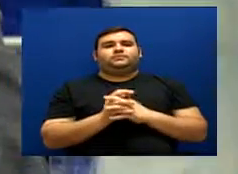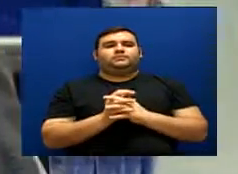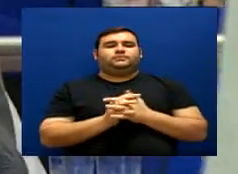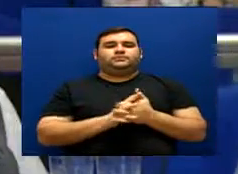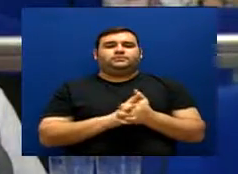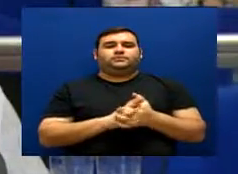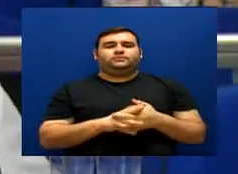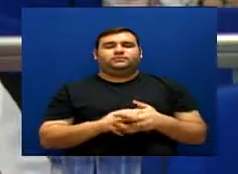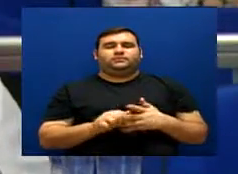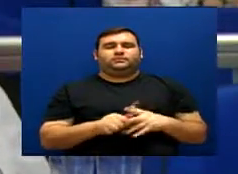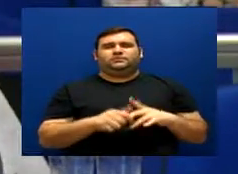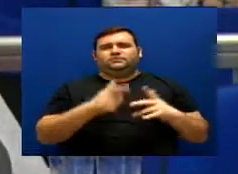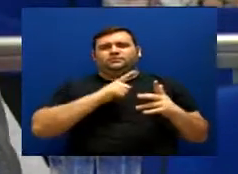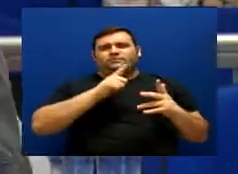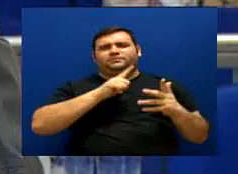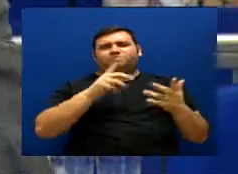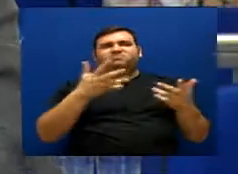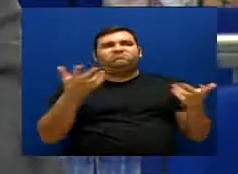uma forma